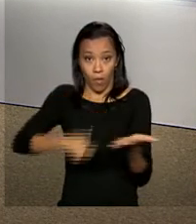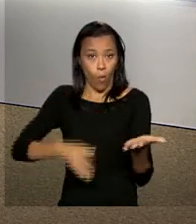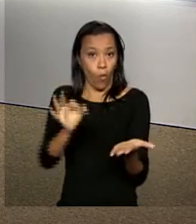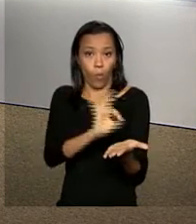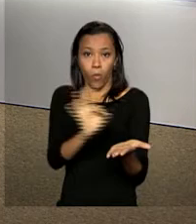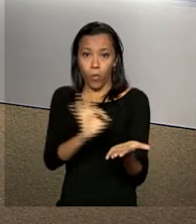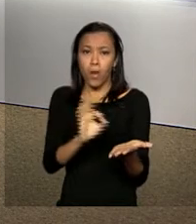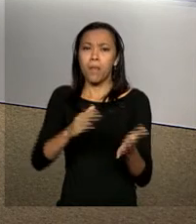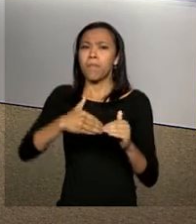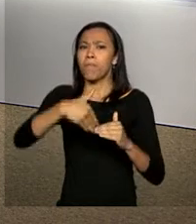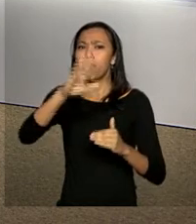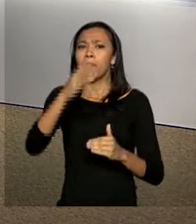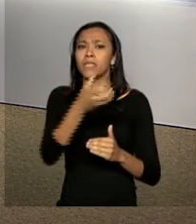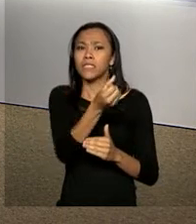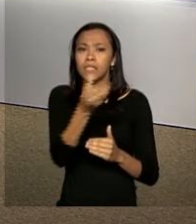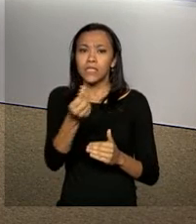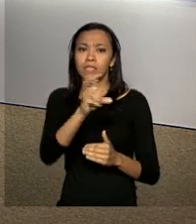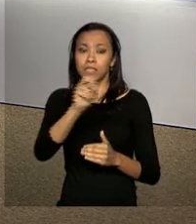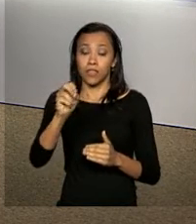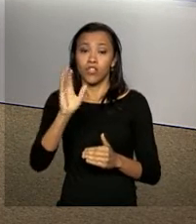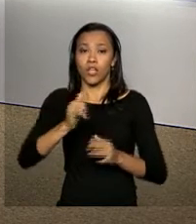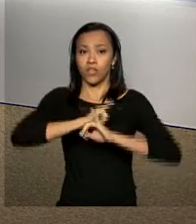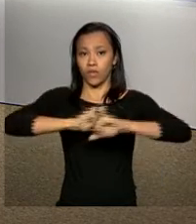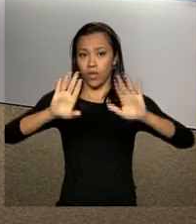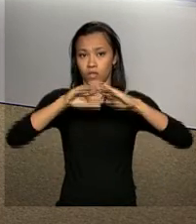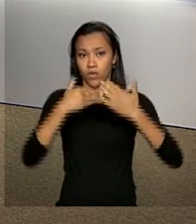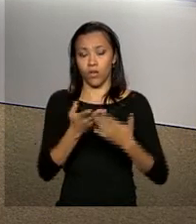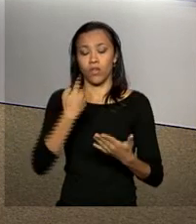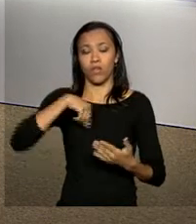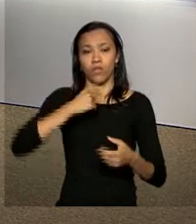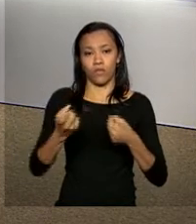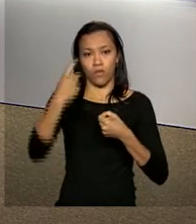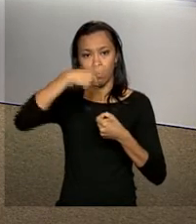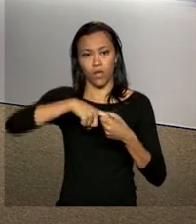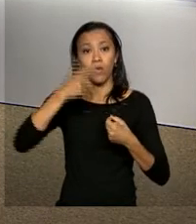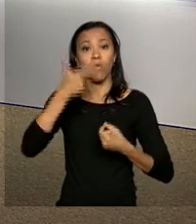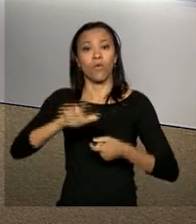15.600 colégios tiveram os dados divulgados. E nós podemos voltar a qualquer